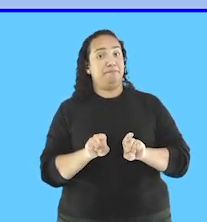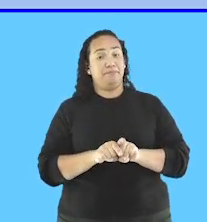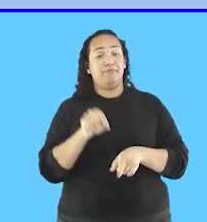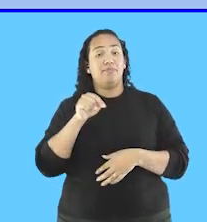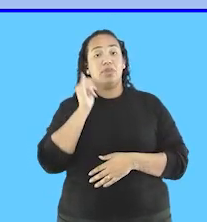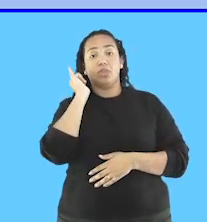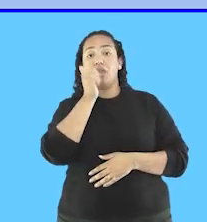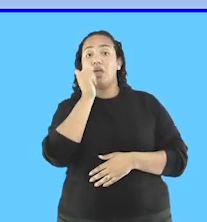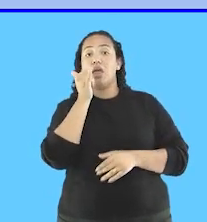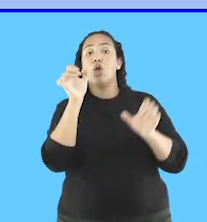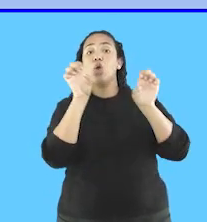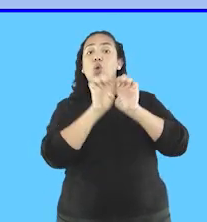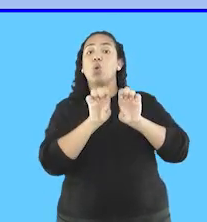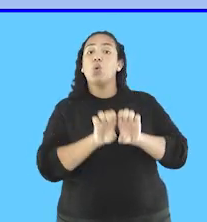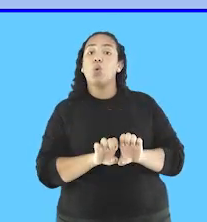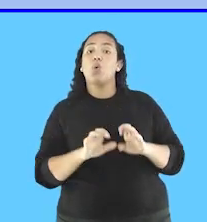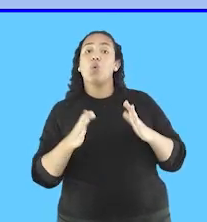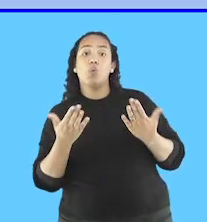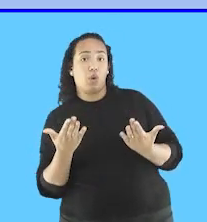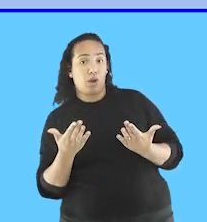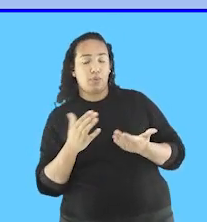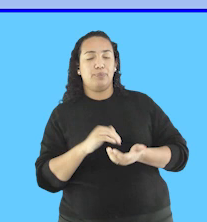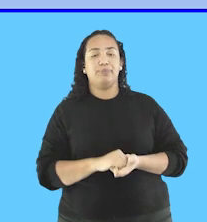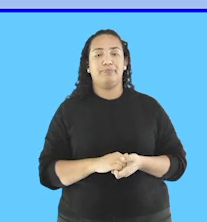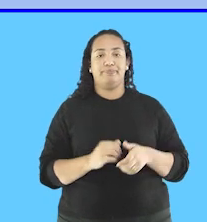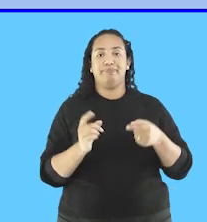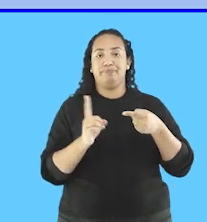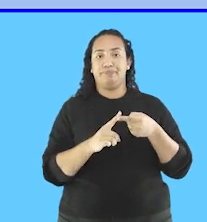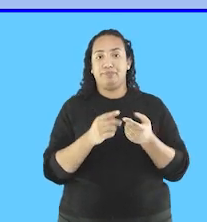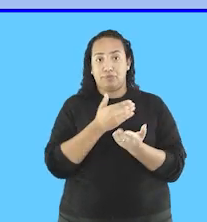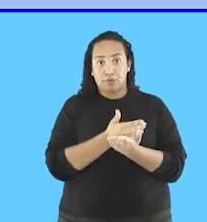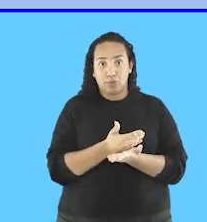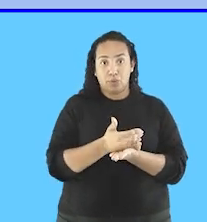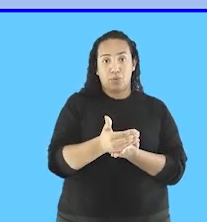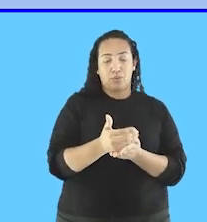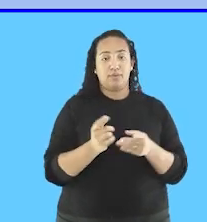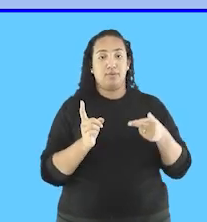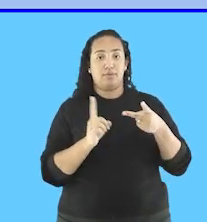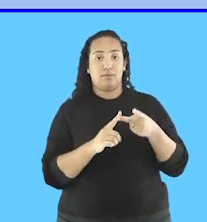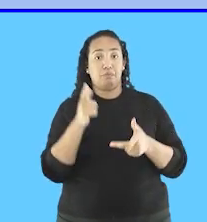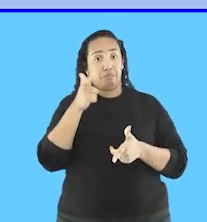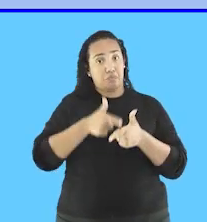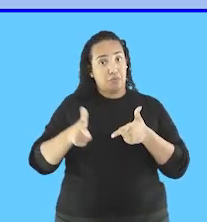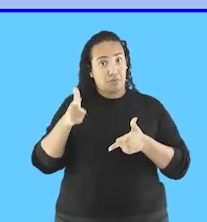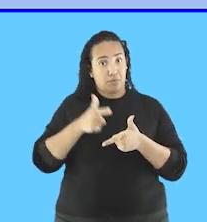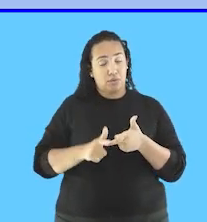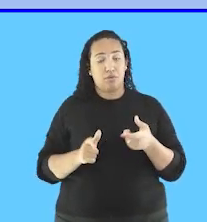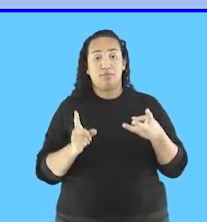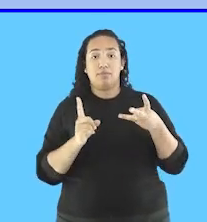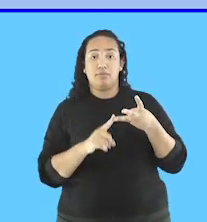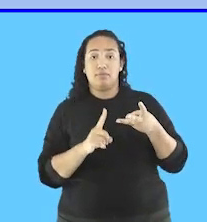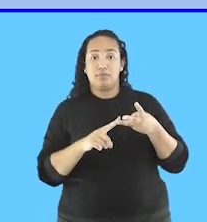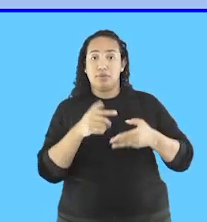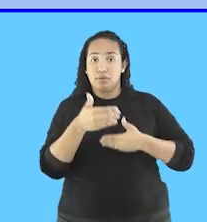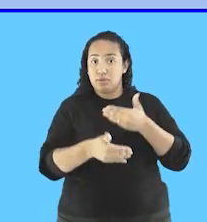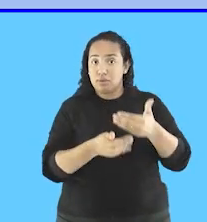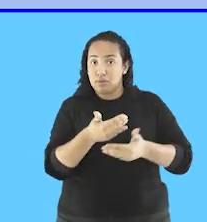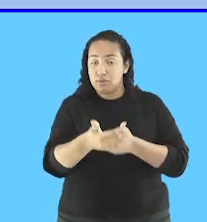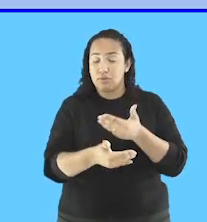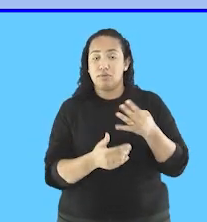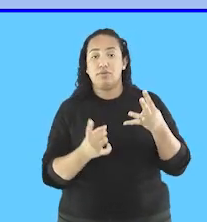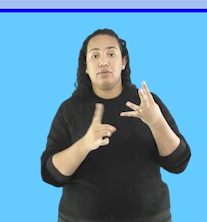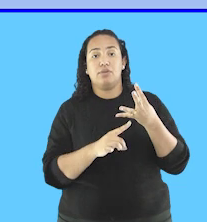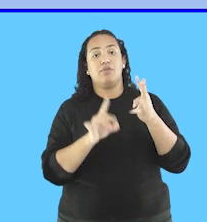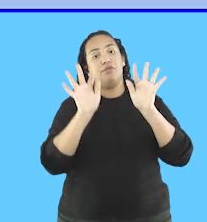da narrativa, que são situação inicial, complicação ou conflito,